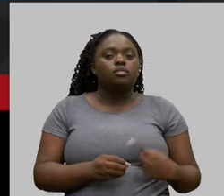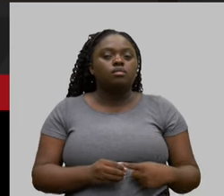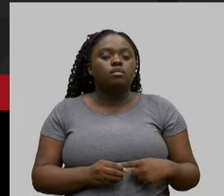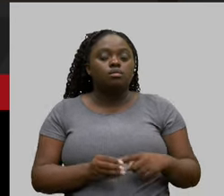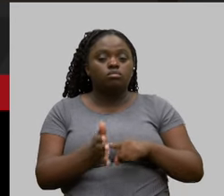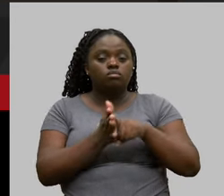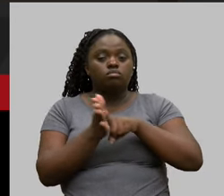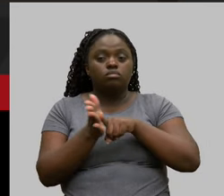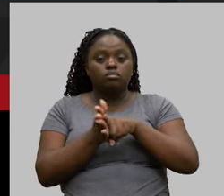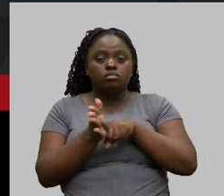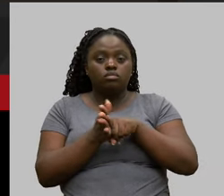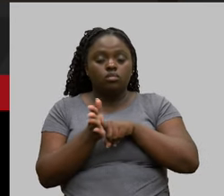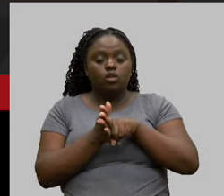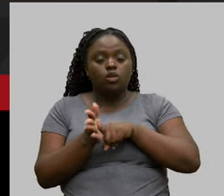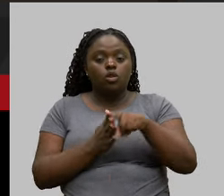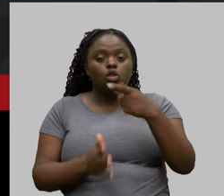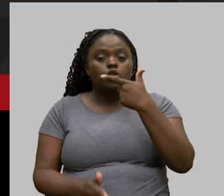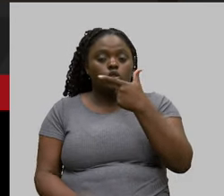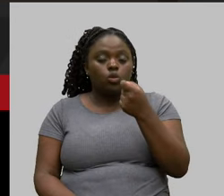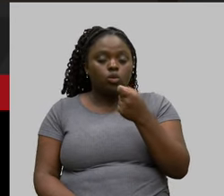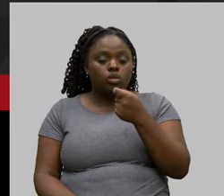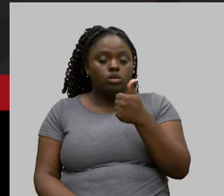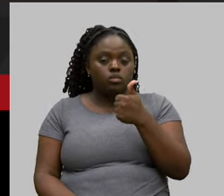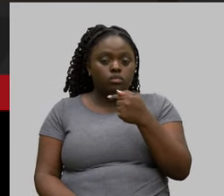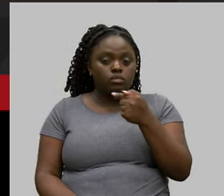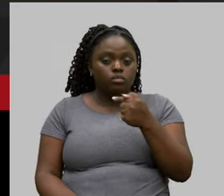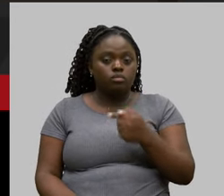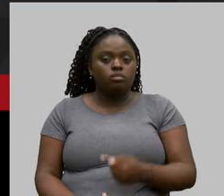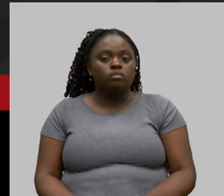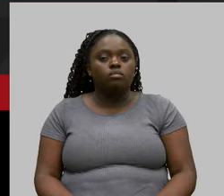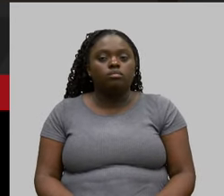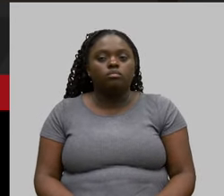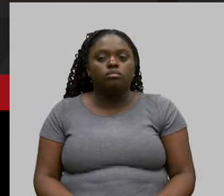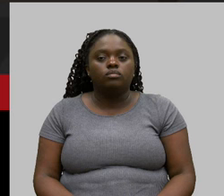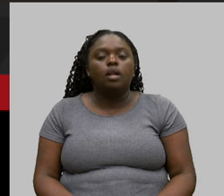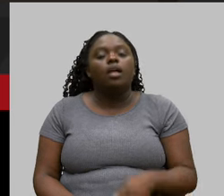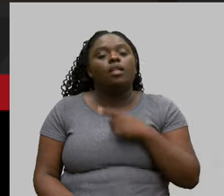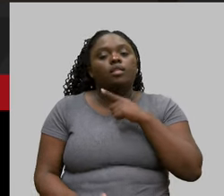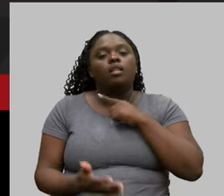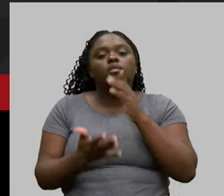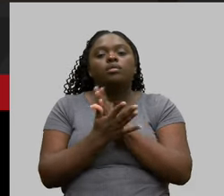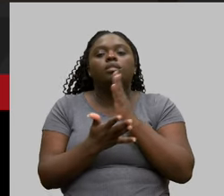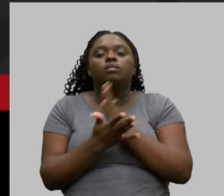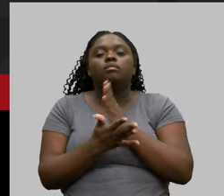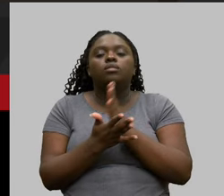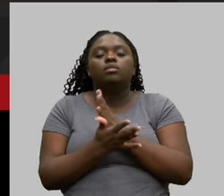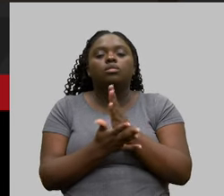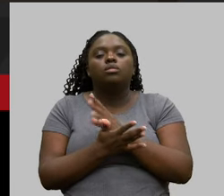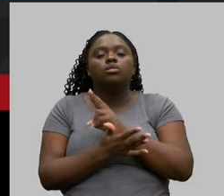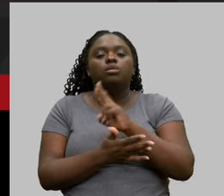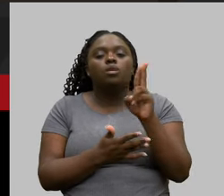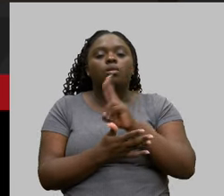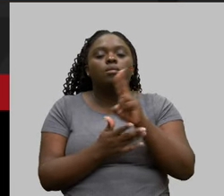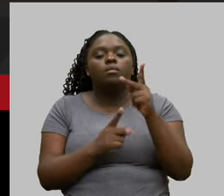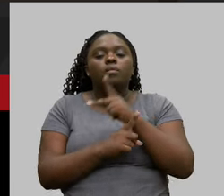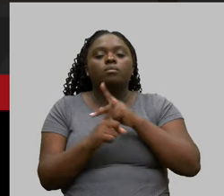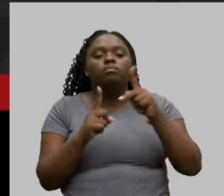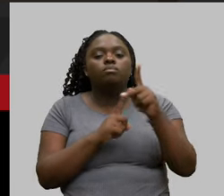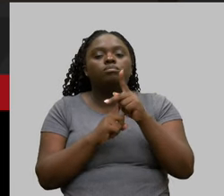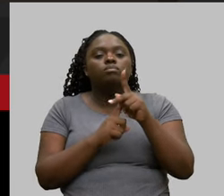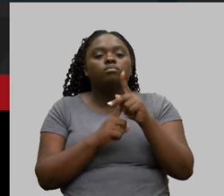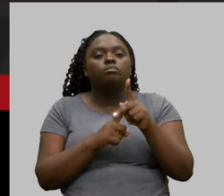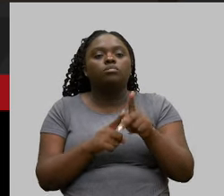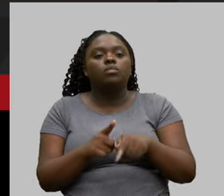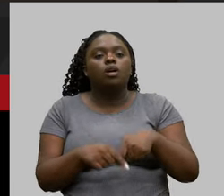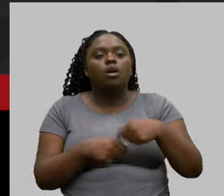1900 de 2017 que está no livro Previdência Social e economia dos Municípios